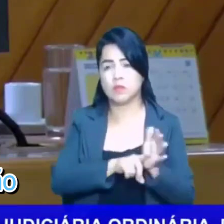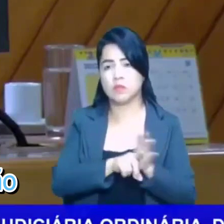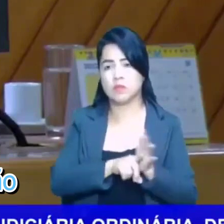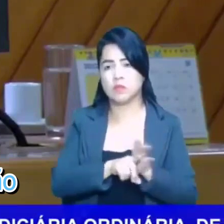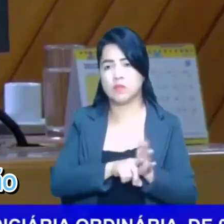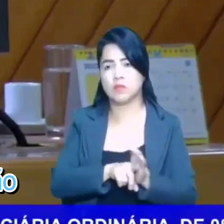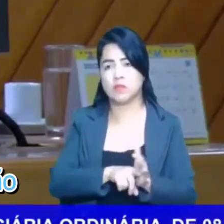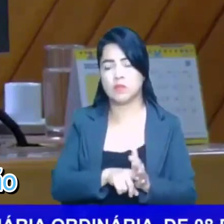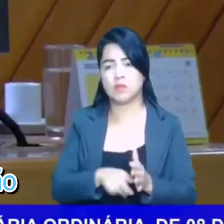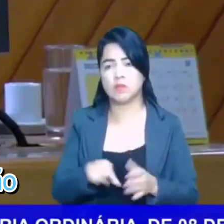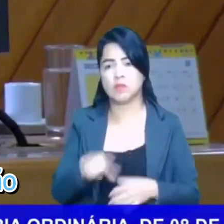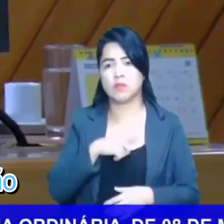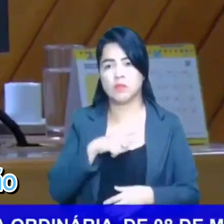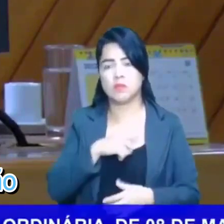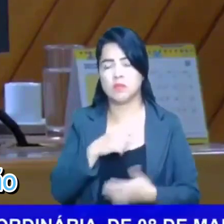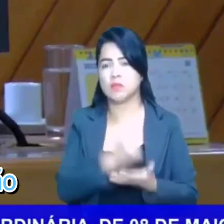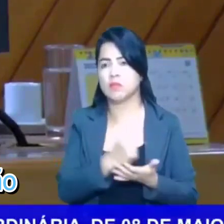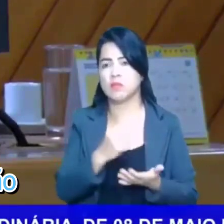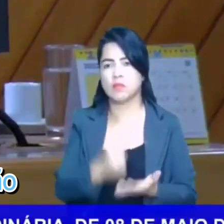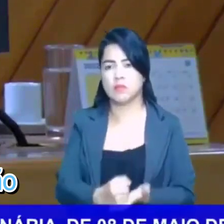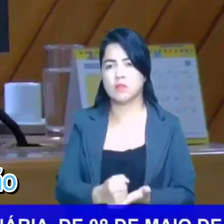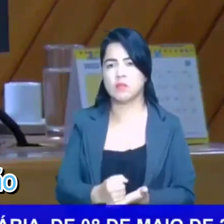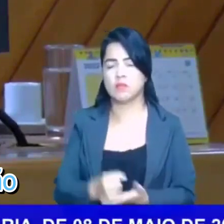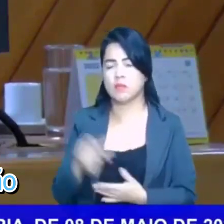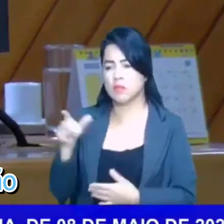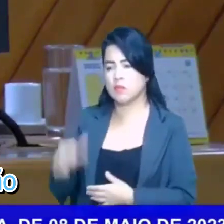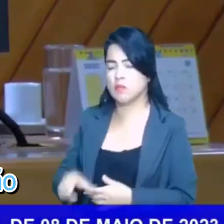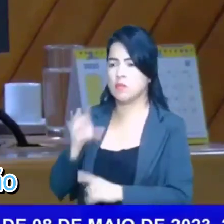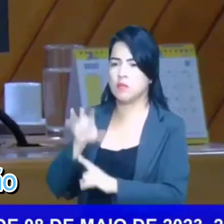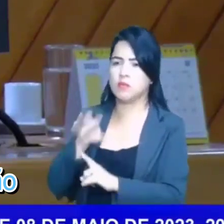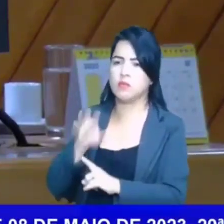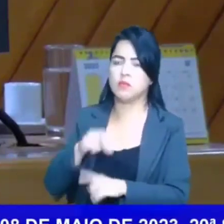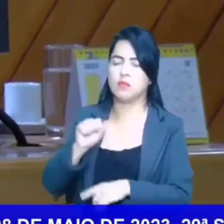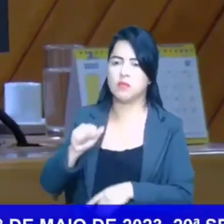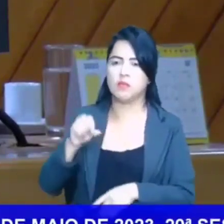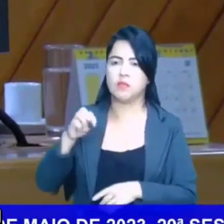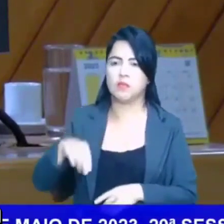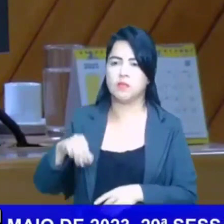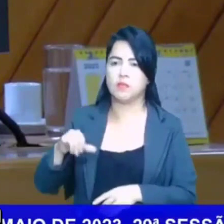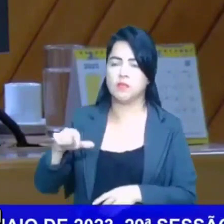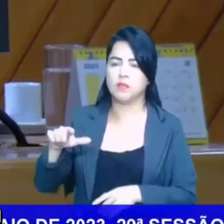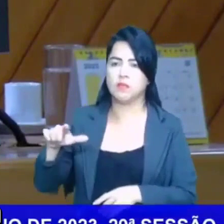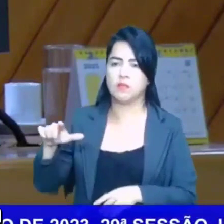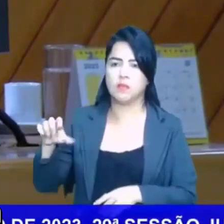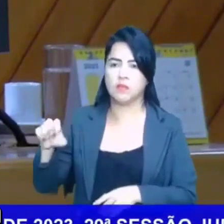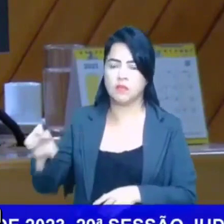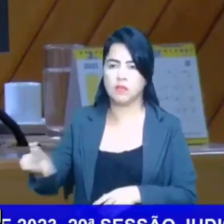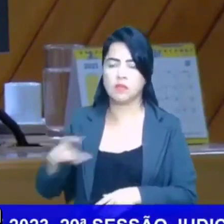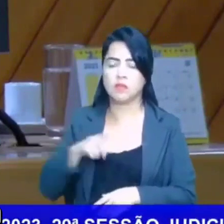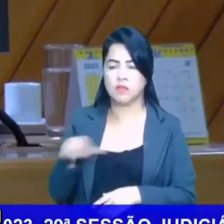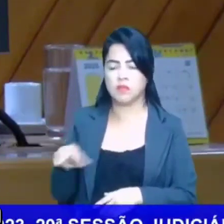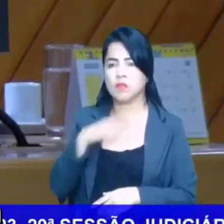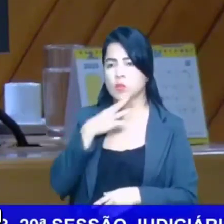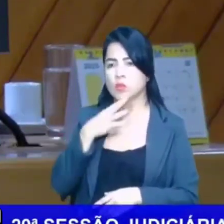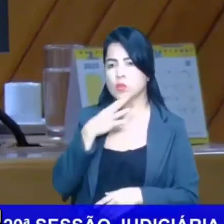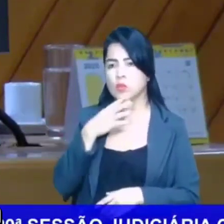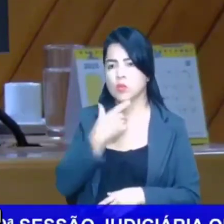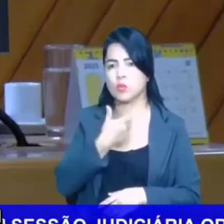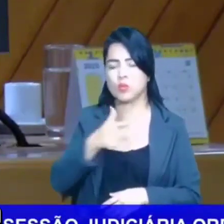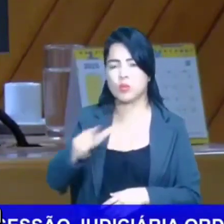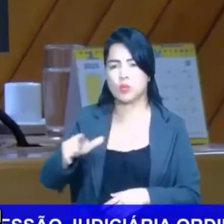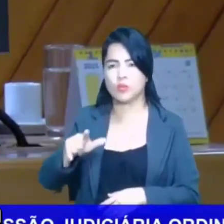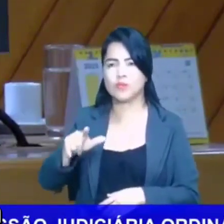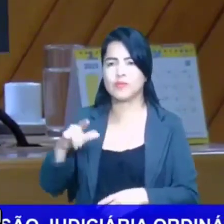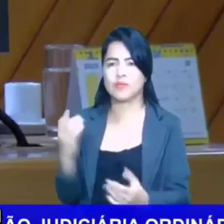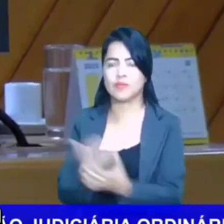registrar despesa com a contratação do influenciador digital, a Miller, que teria sido reconhecida em outra ação